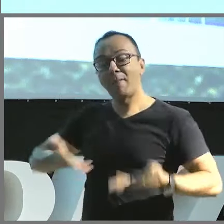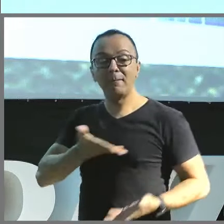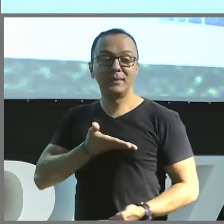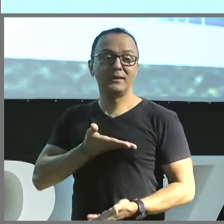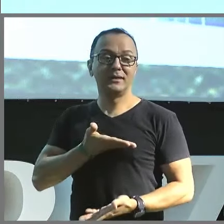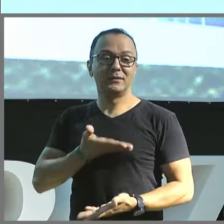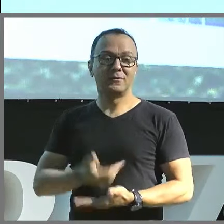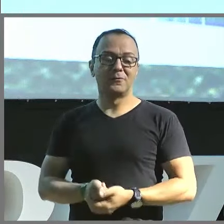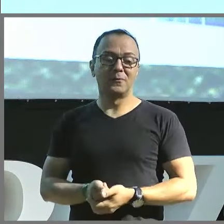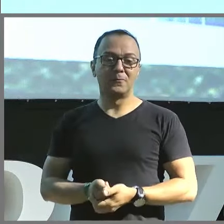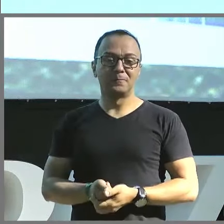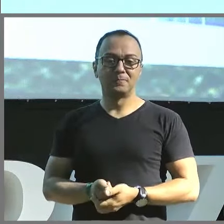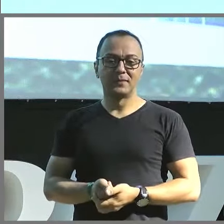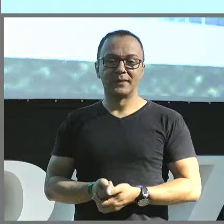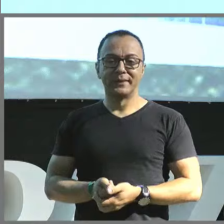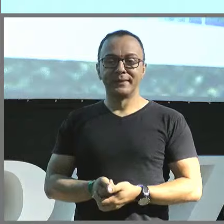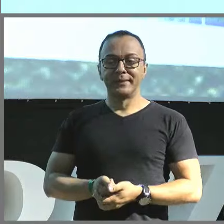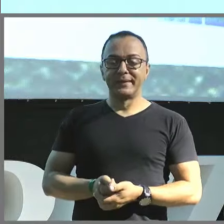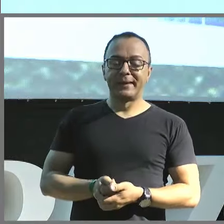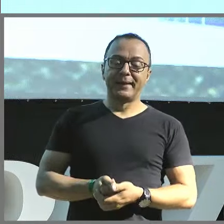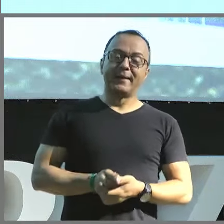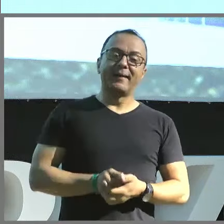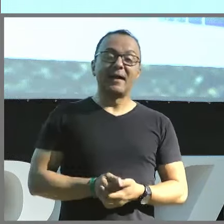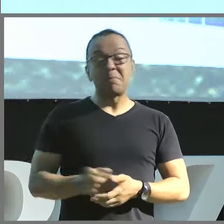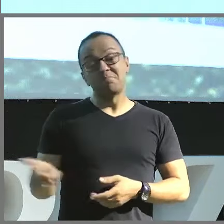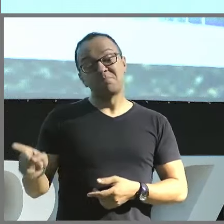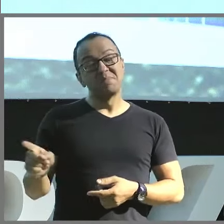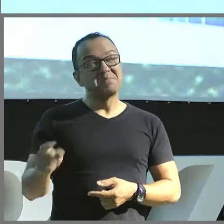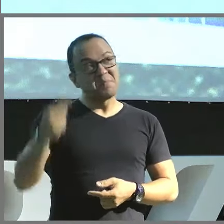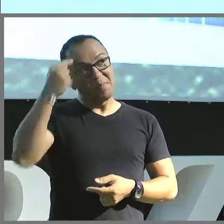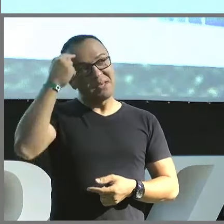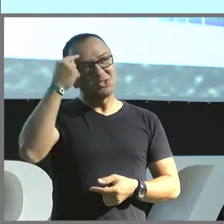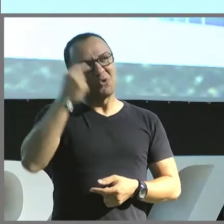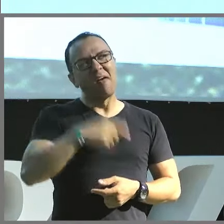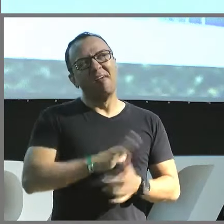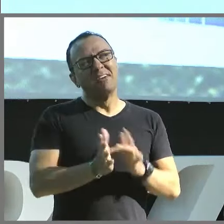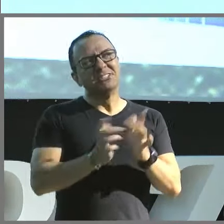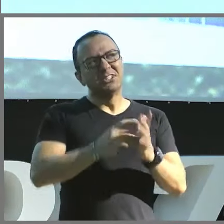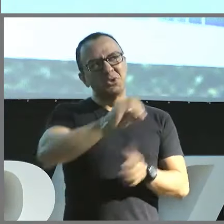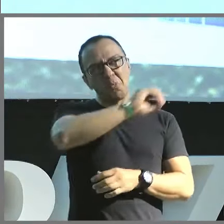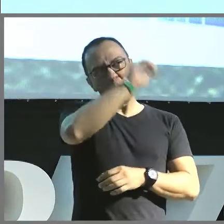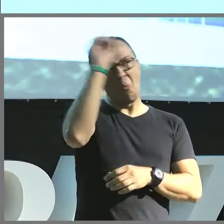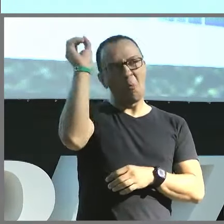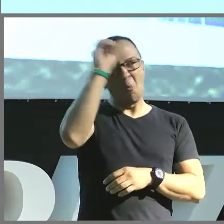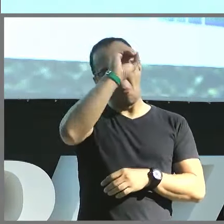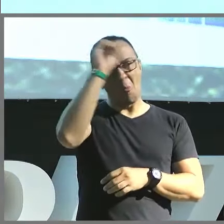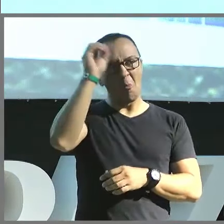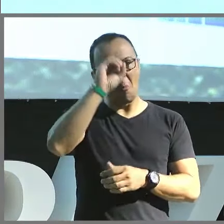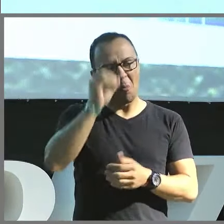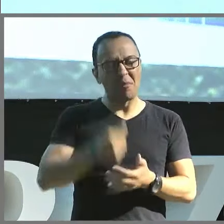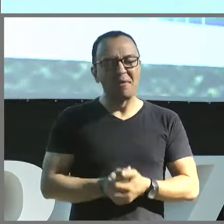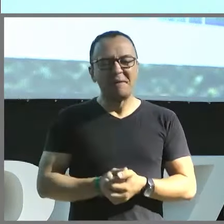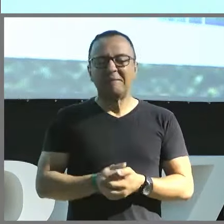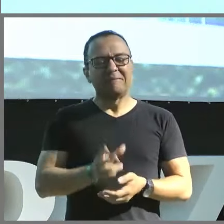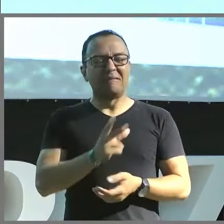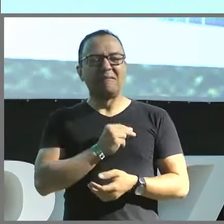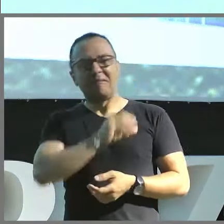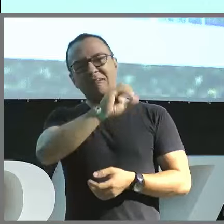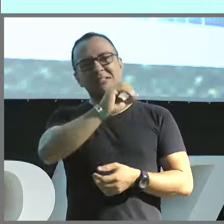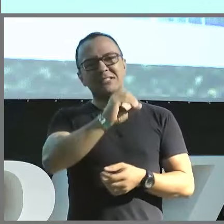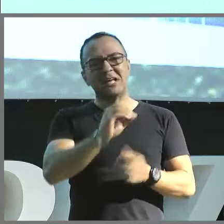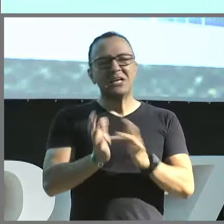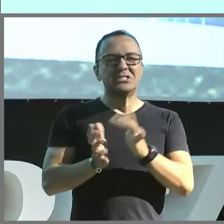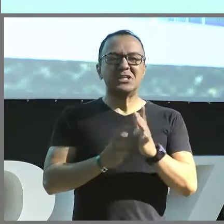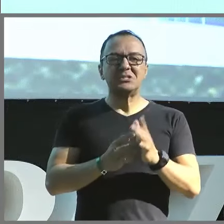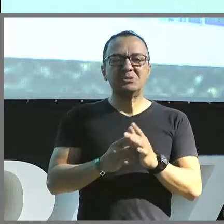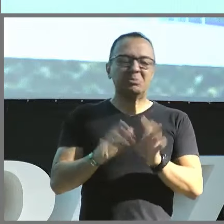de que Jesus era muito inocente para construir um novo reino, um reino que ele achava que era político, que era de fazer com que os judeus se